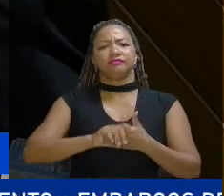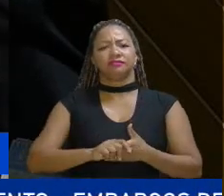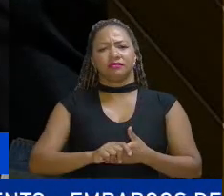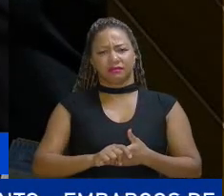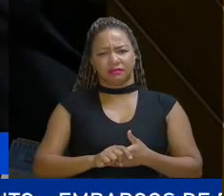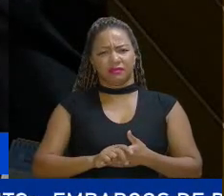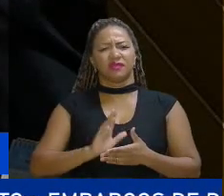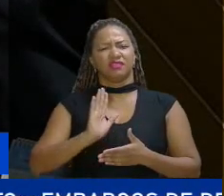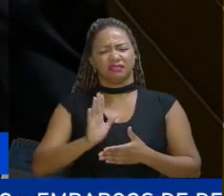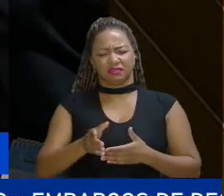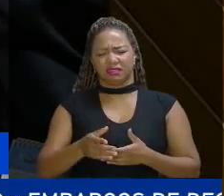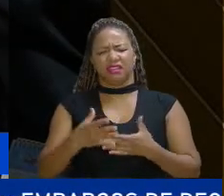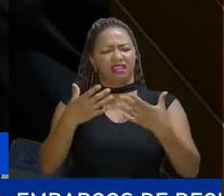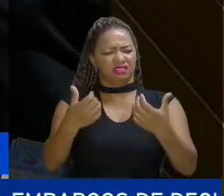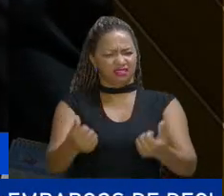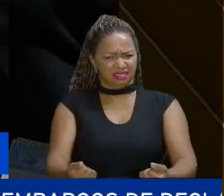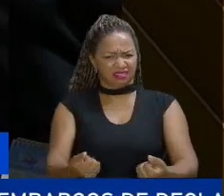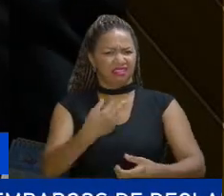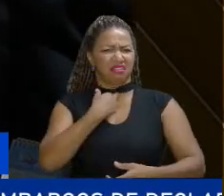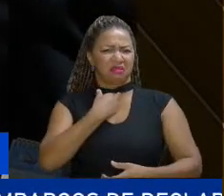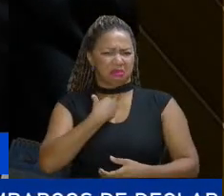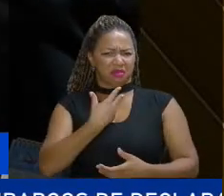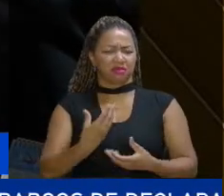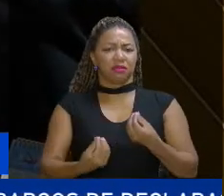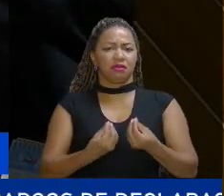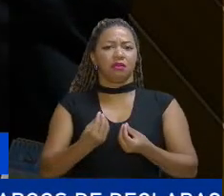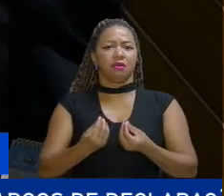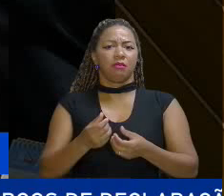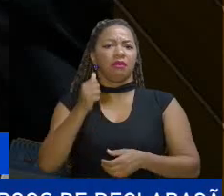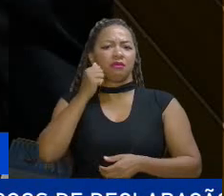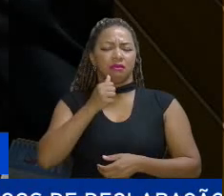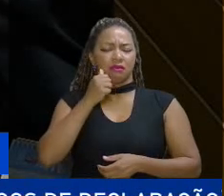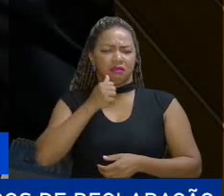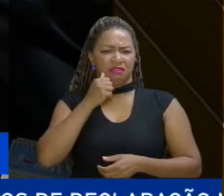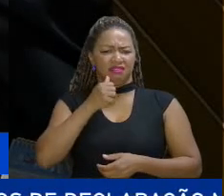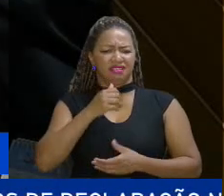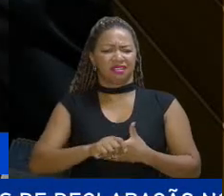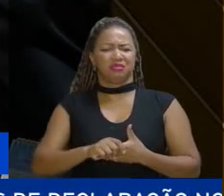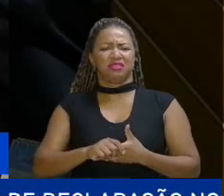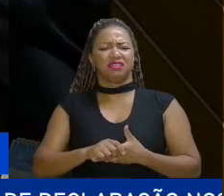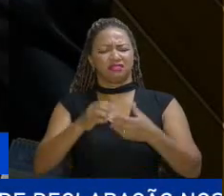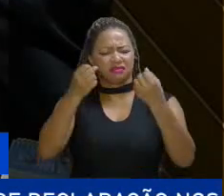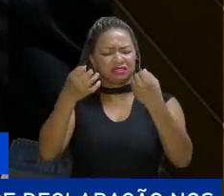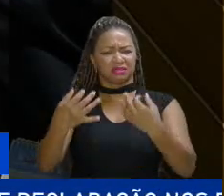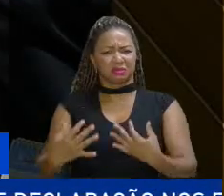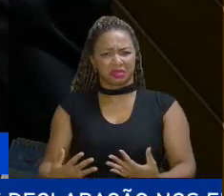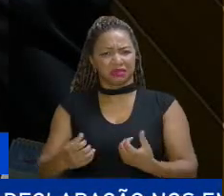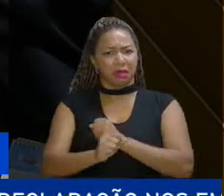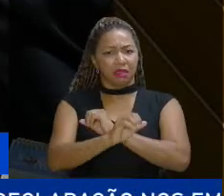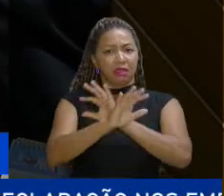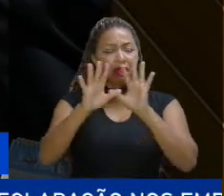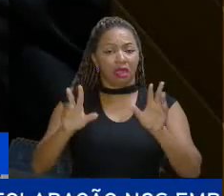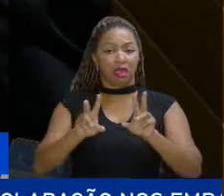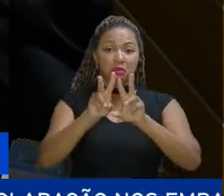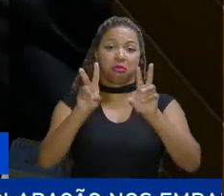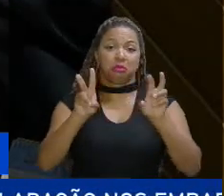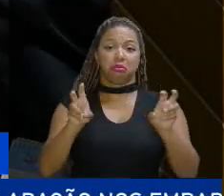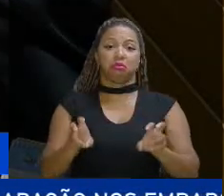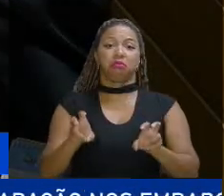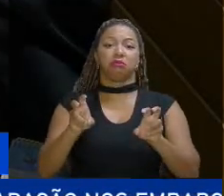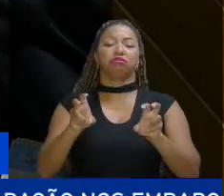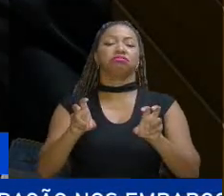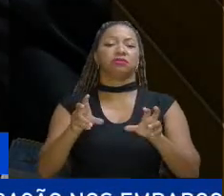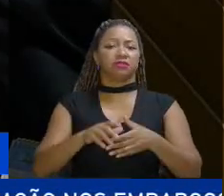são totalmente descabidos. A própria embargante, em suas alegações, deixa claro que o tema